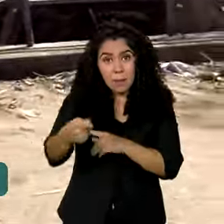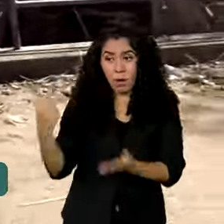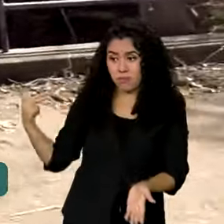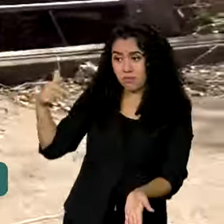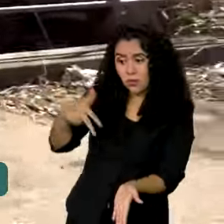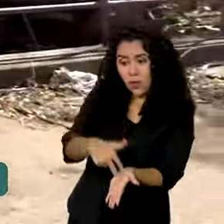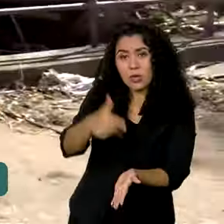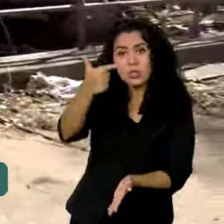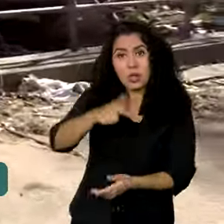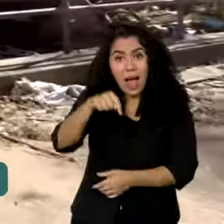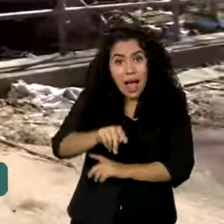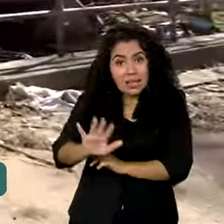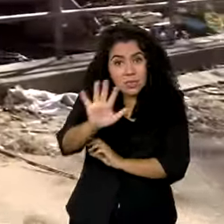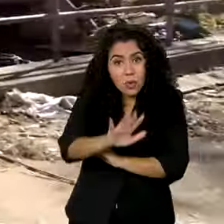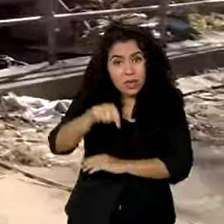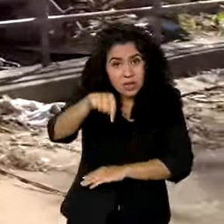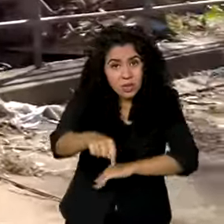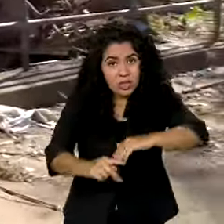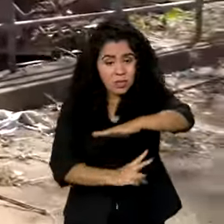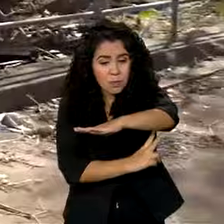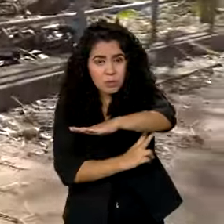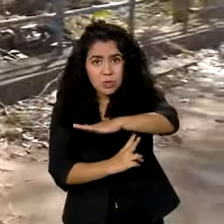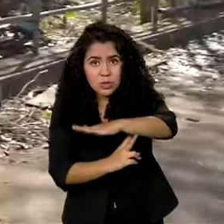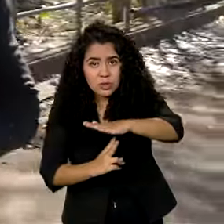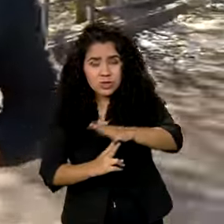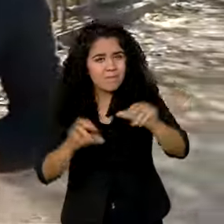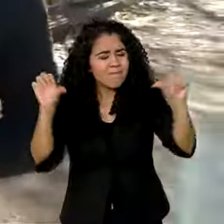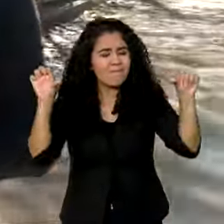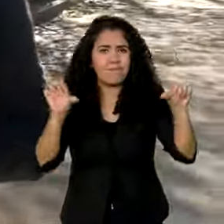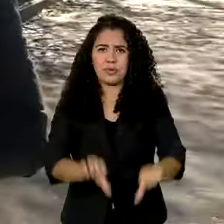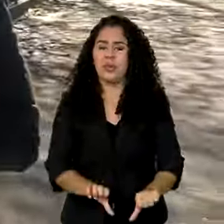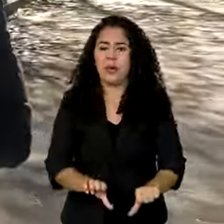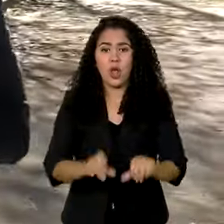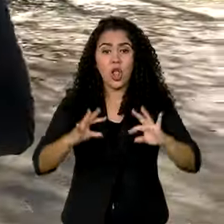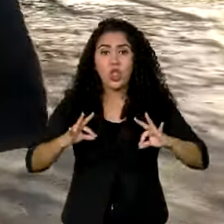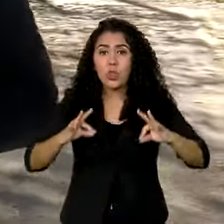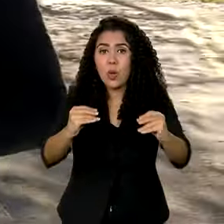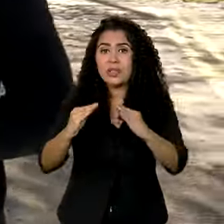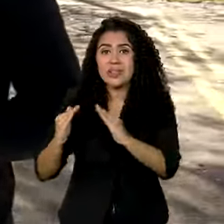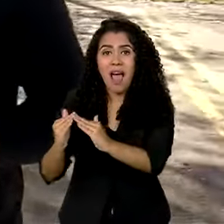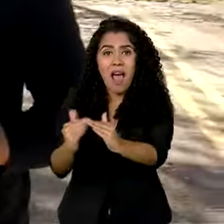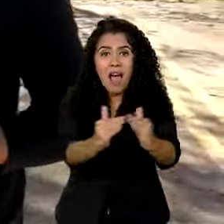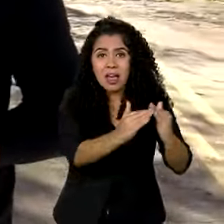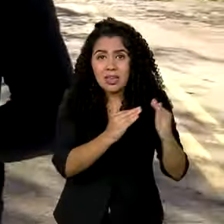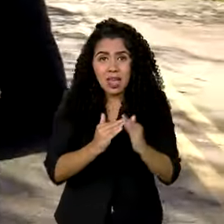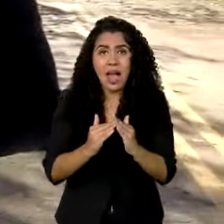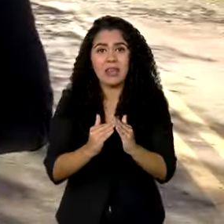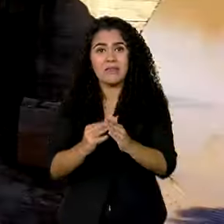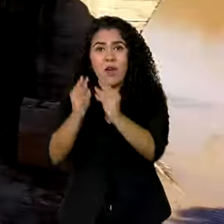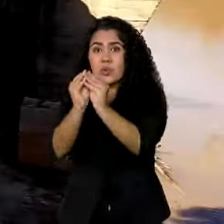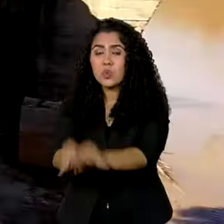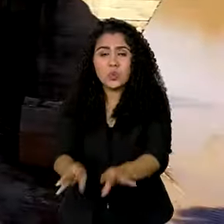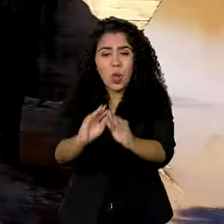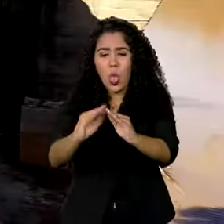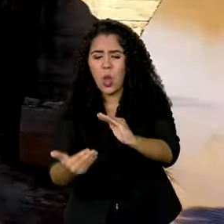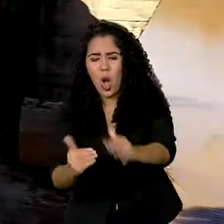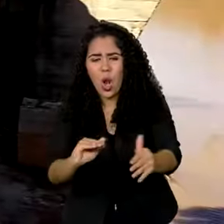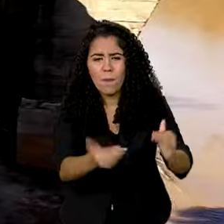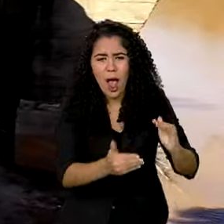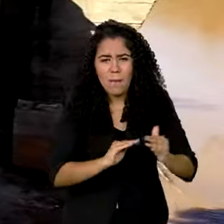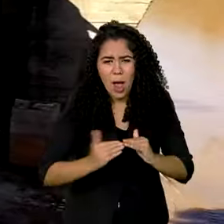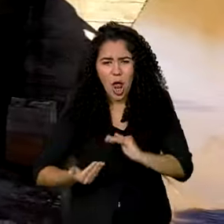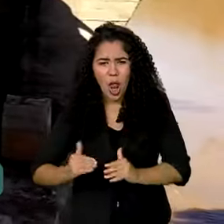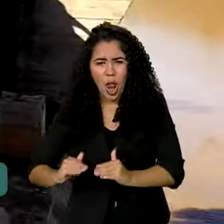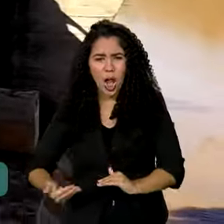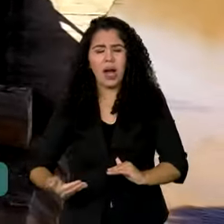aqui em Mussum está muito pior. Todas as casas na margem do rio Taquari foram destruídas pela água. Sem